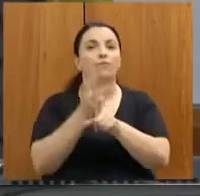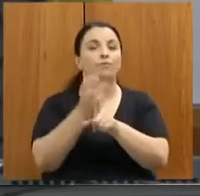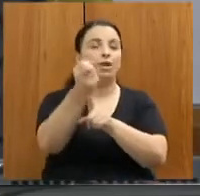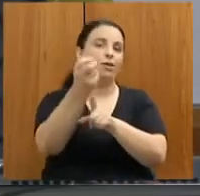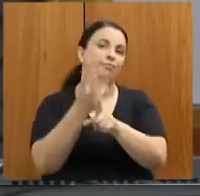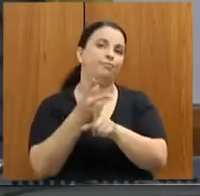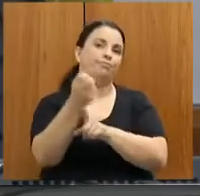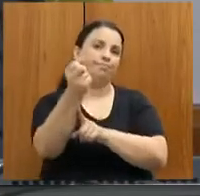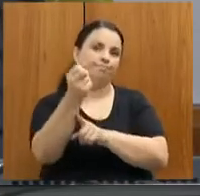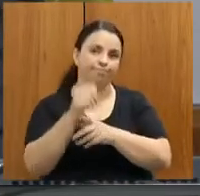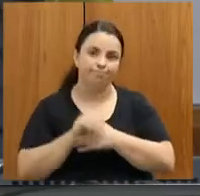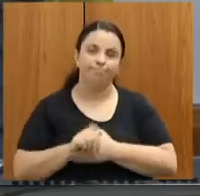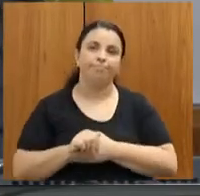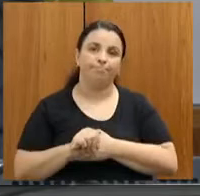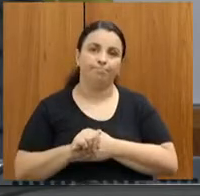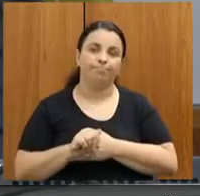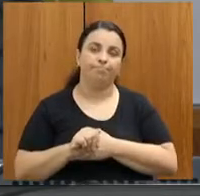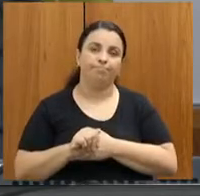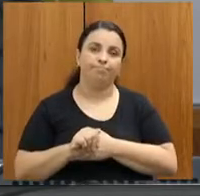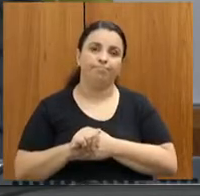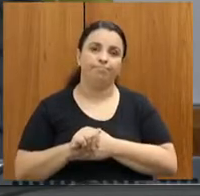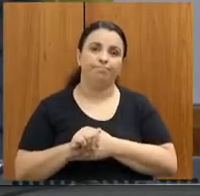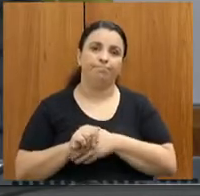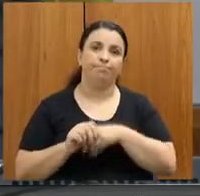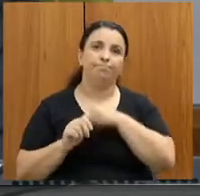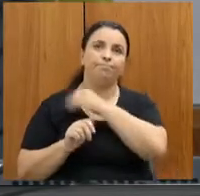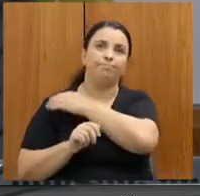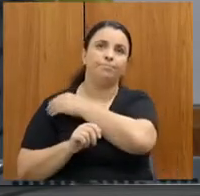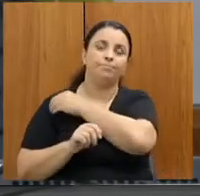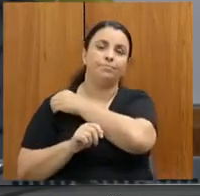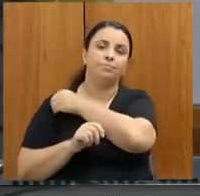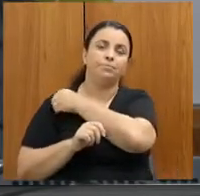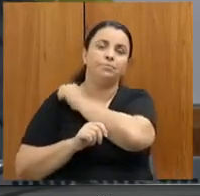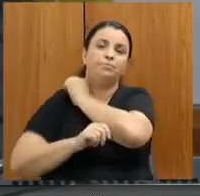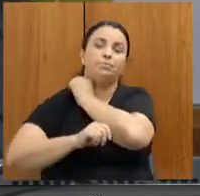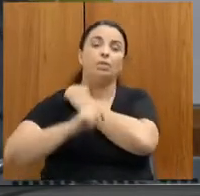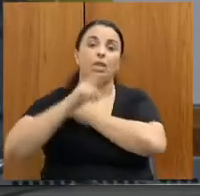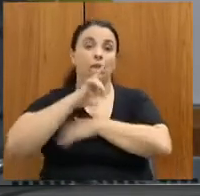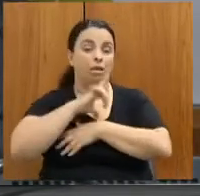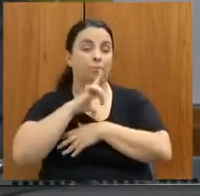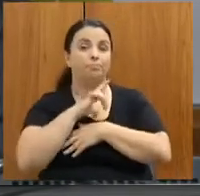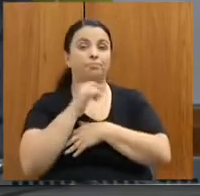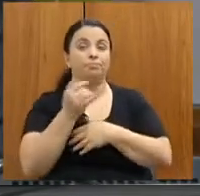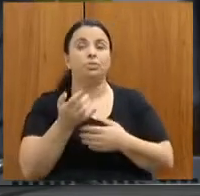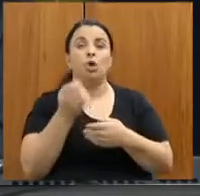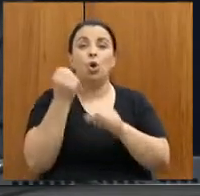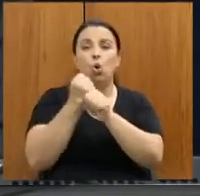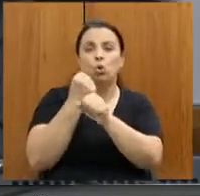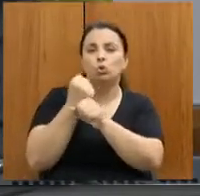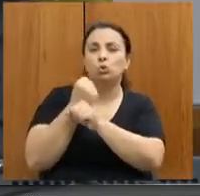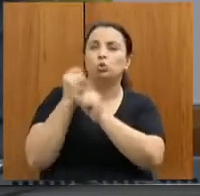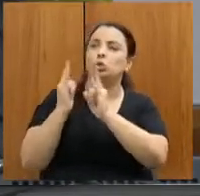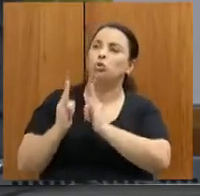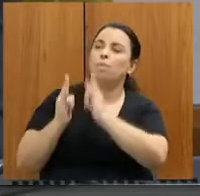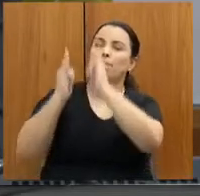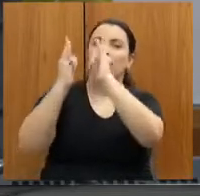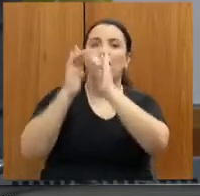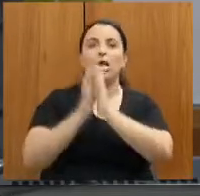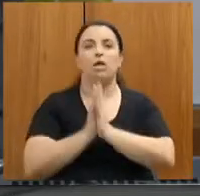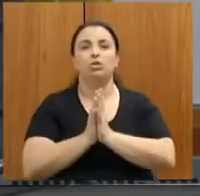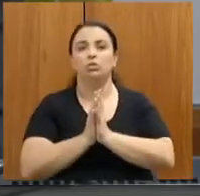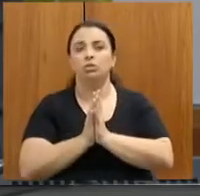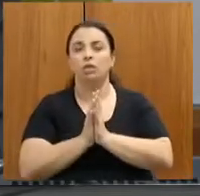Alagoas a obra nas construções inclusive de prédios revitalização de